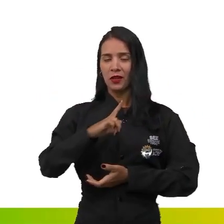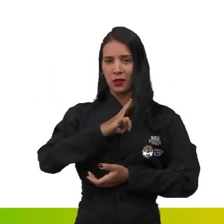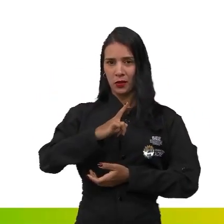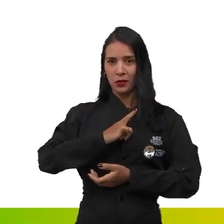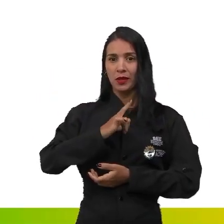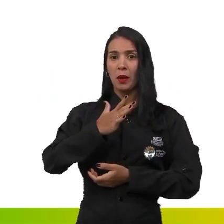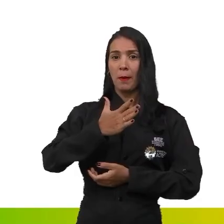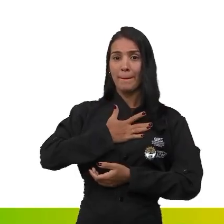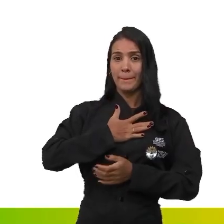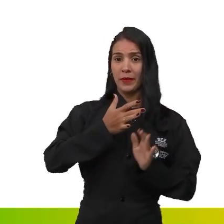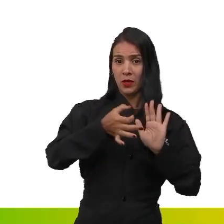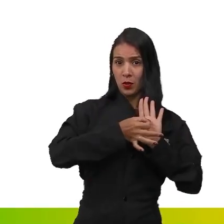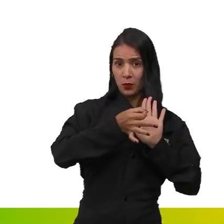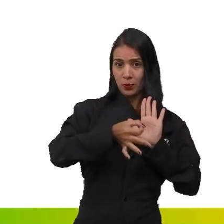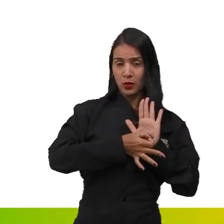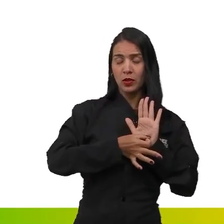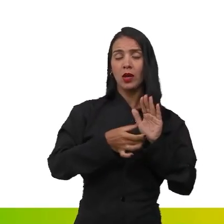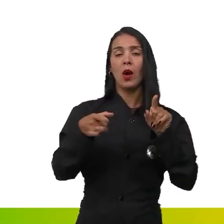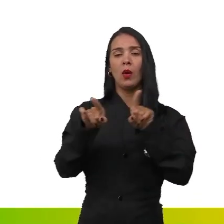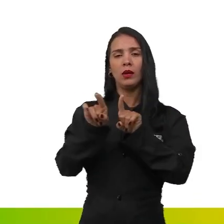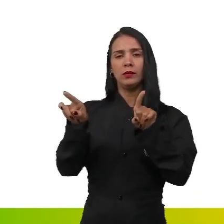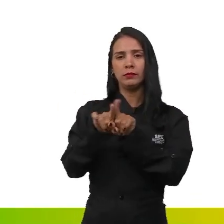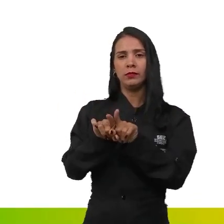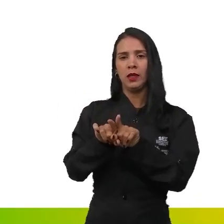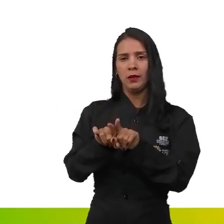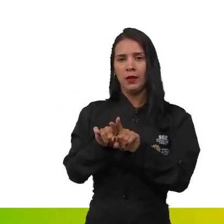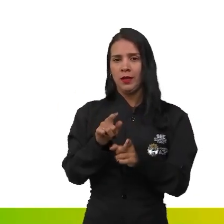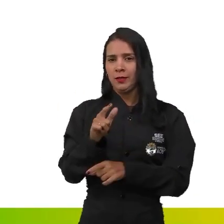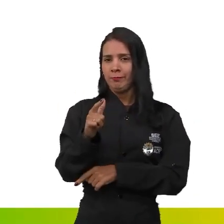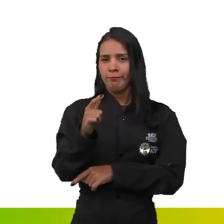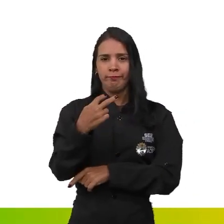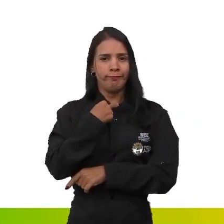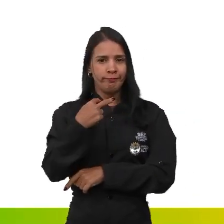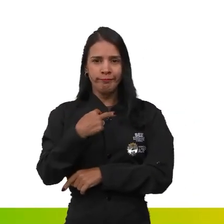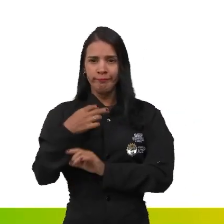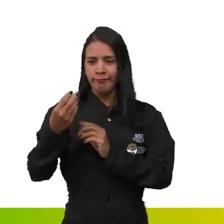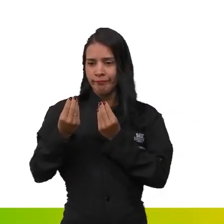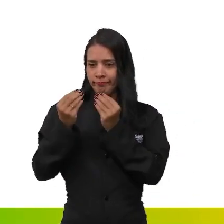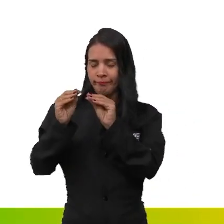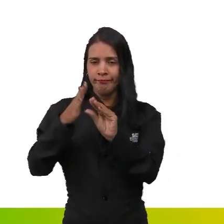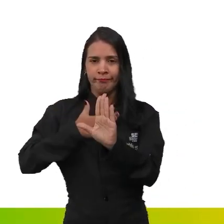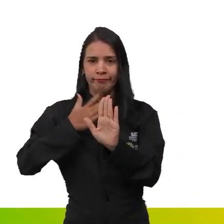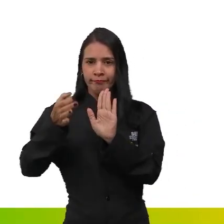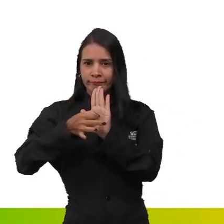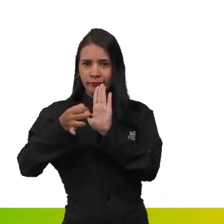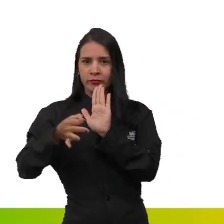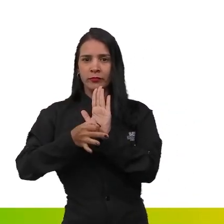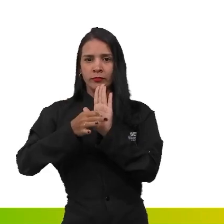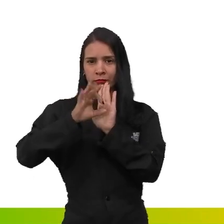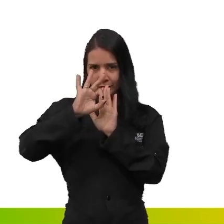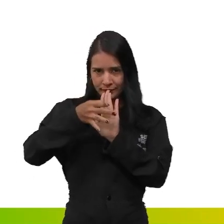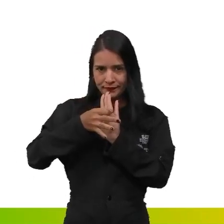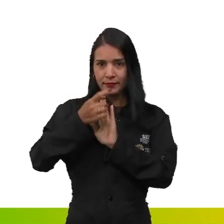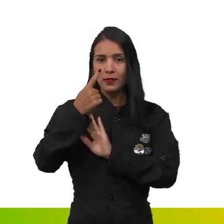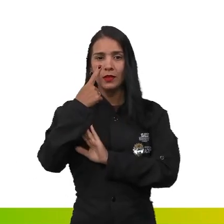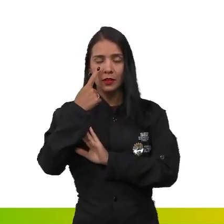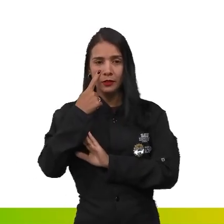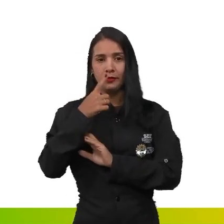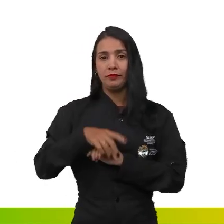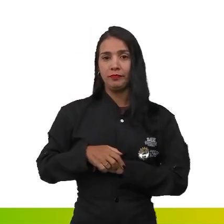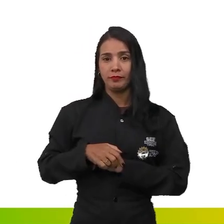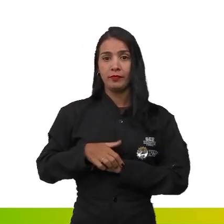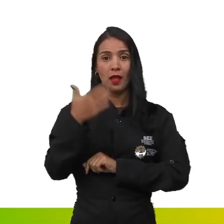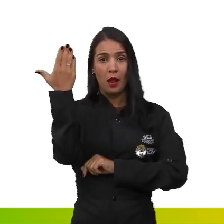da impessoalidade. Então, as frases pessoais, pessoal, elas revelam opiniões